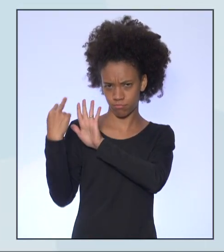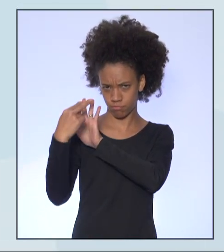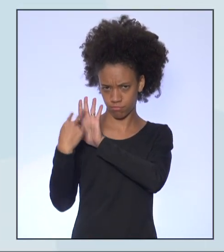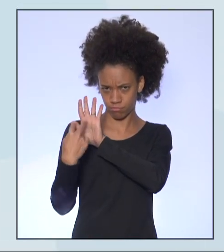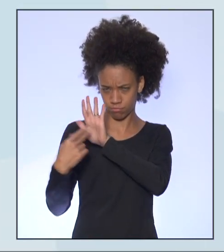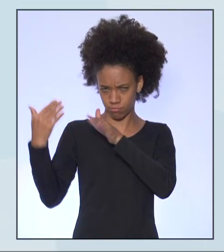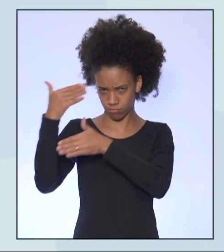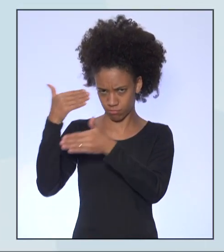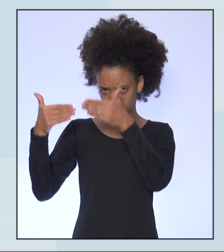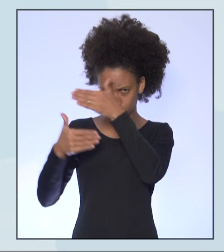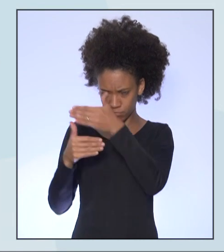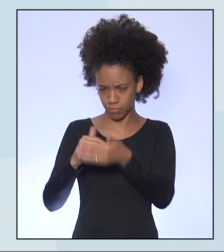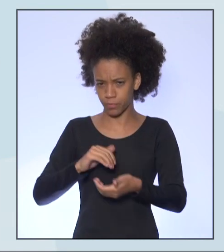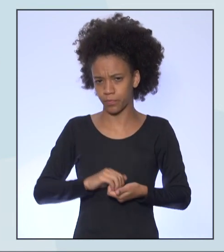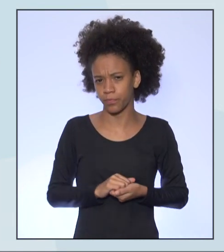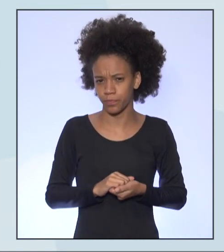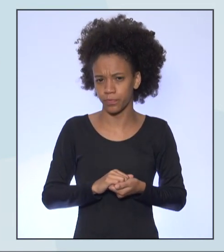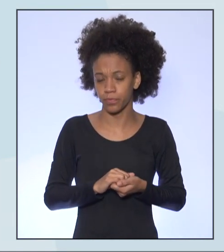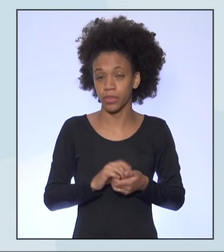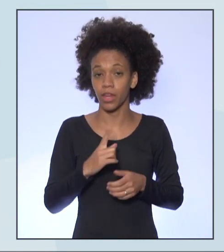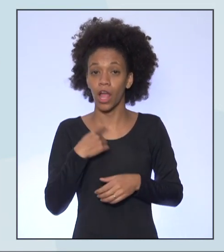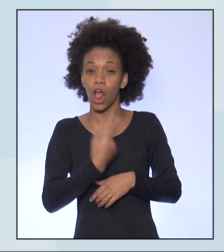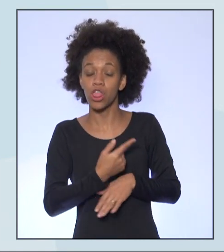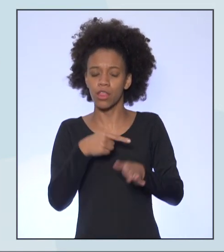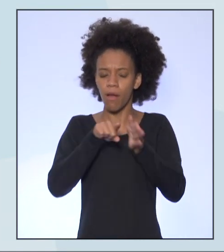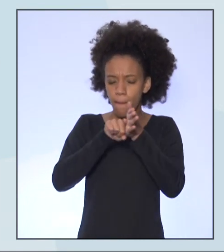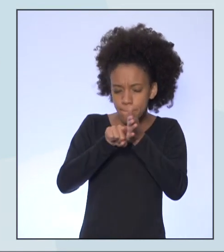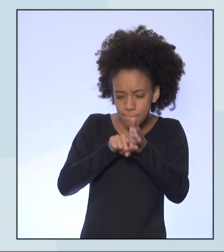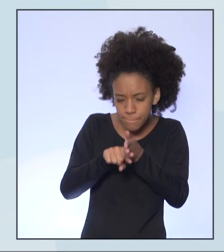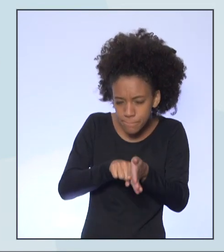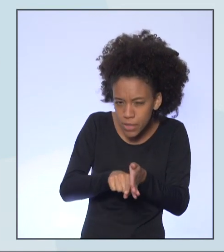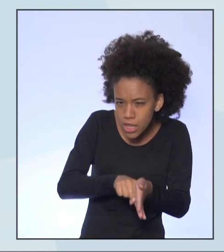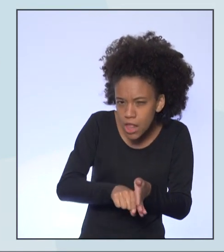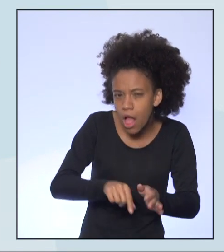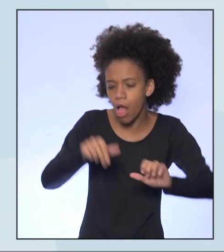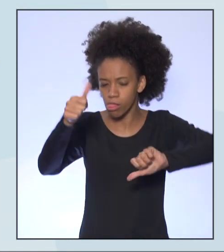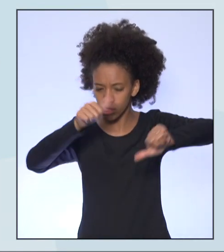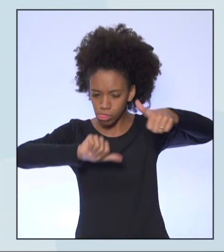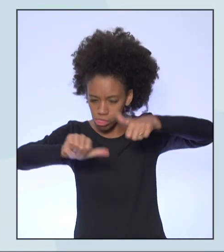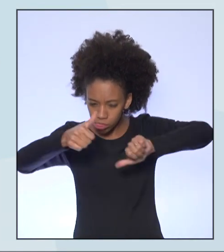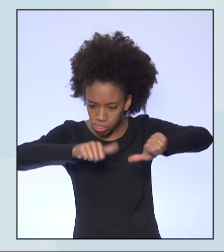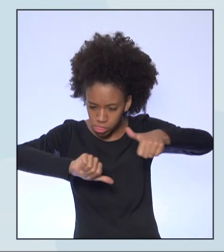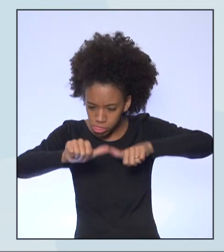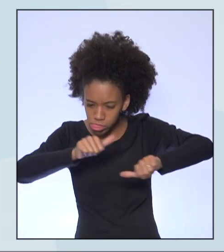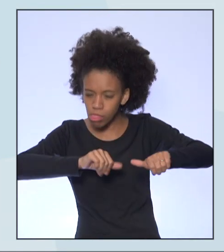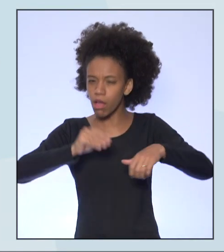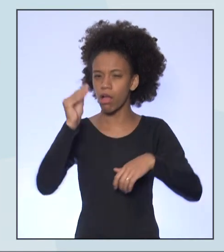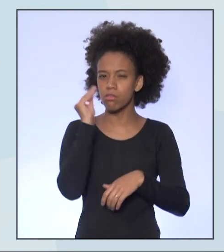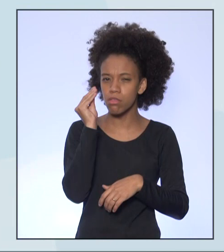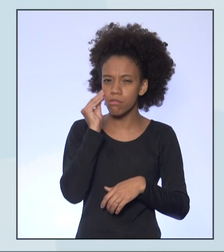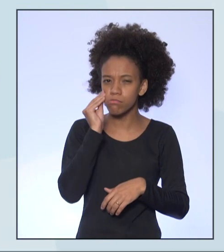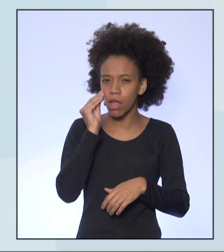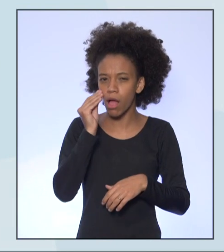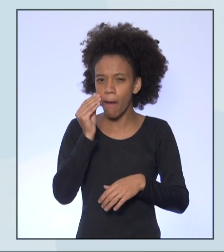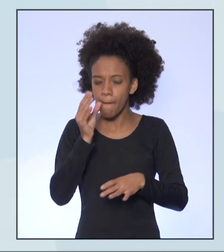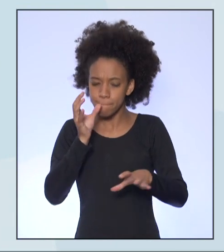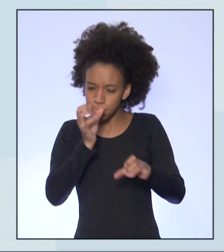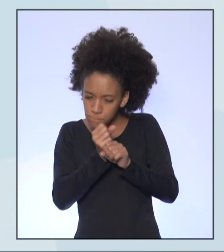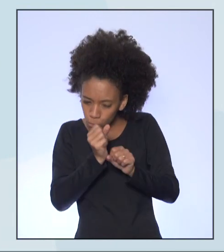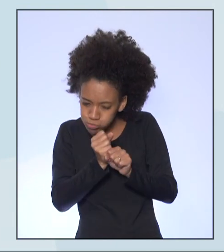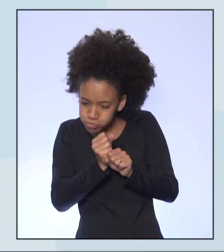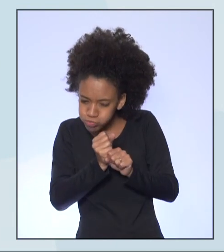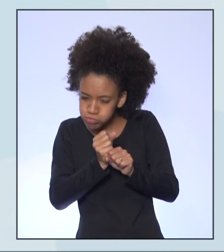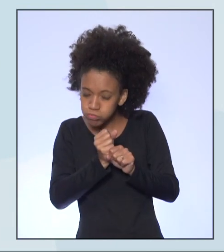no sistema produtivo. A gente vai investigar causas, elaborar e testar hipóteses para formular e